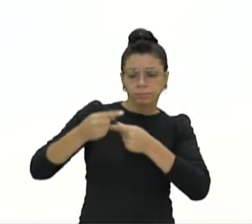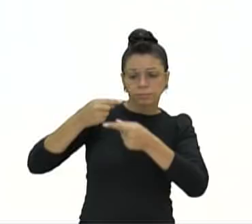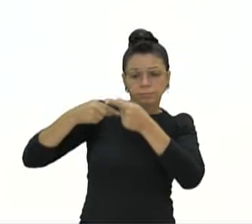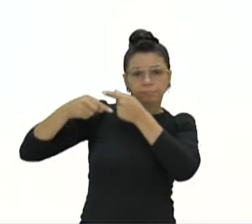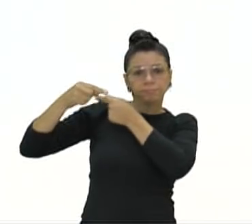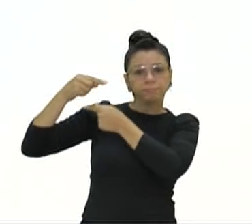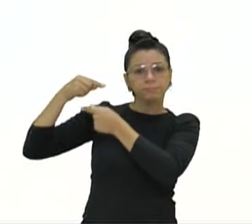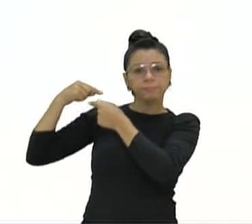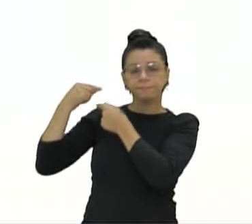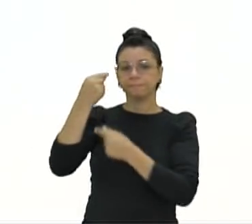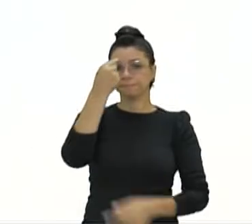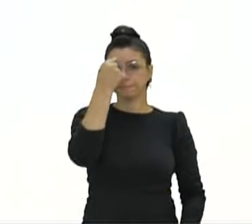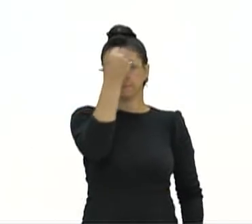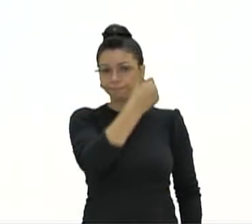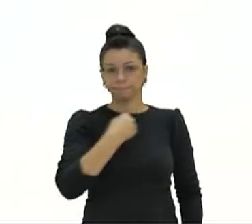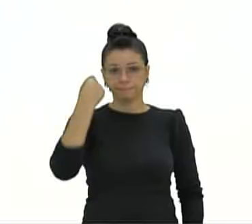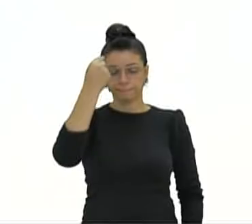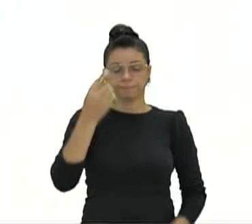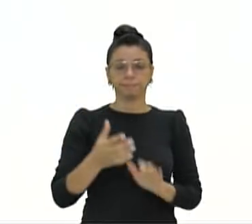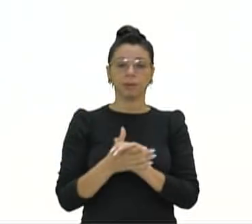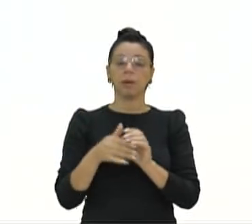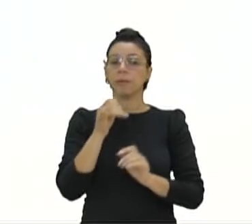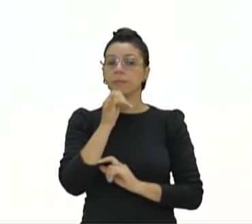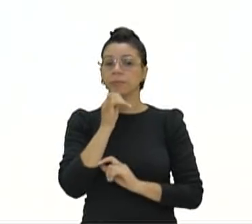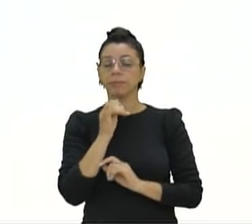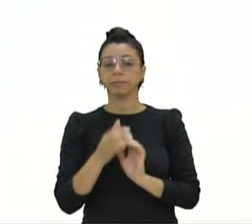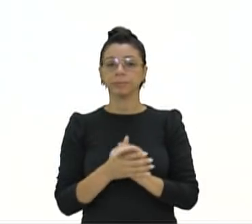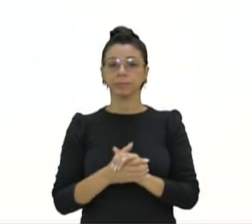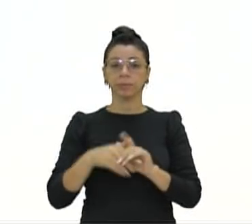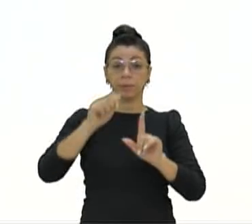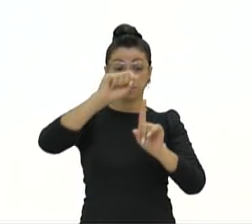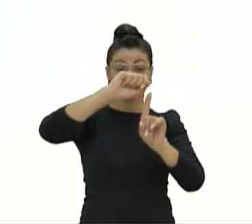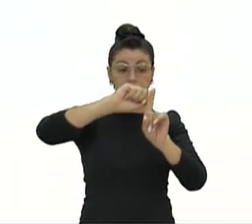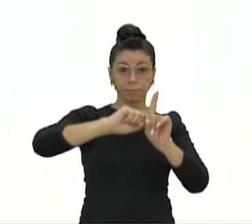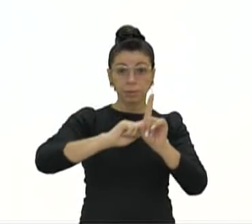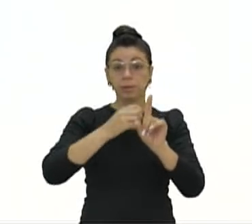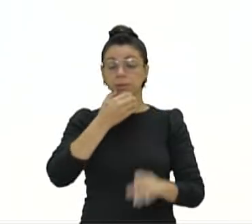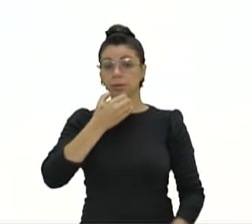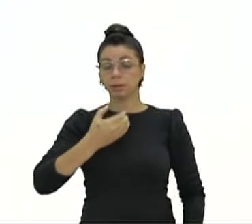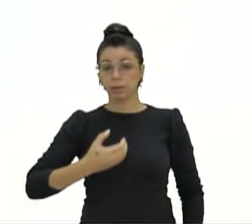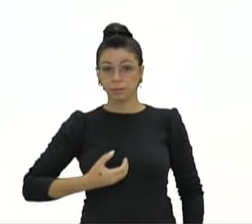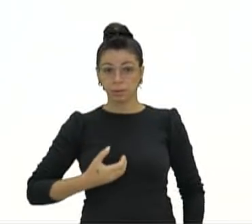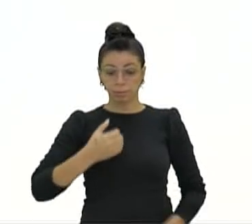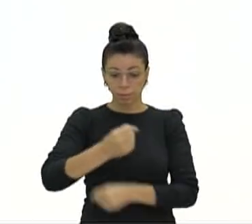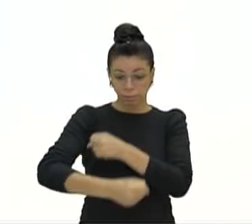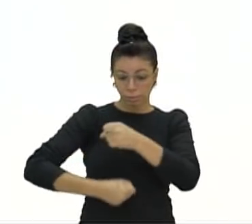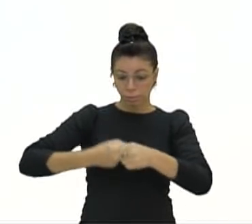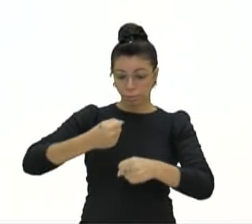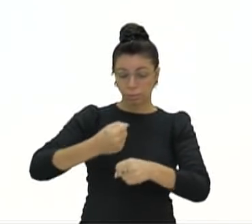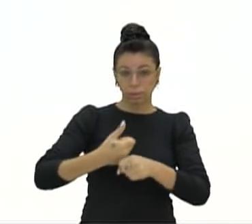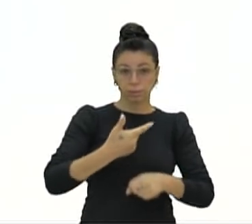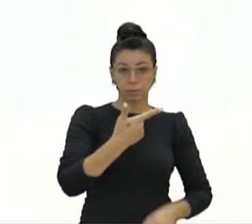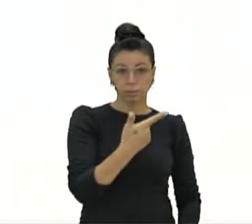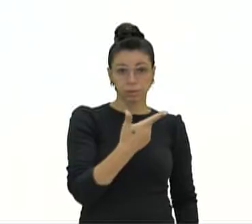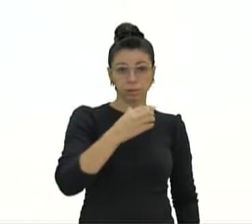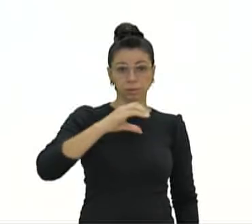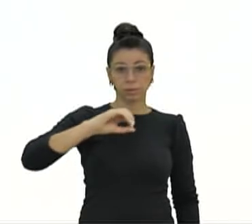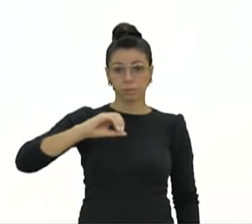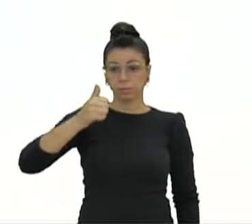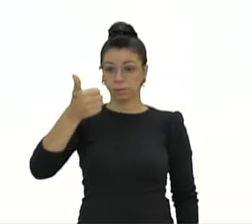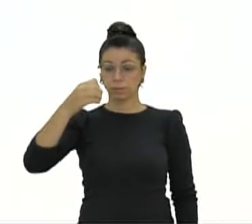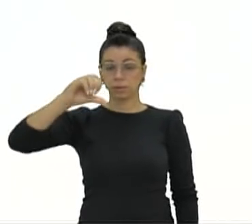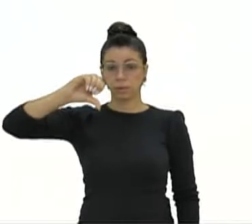aí. Dezembro de 2019, quando tudo ainda parecia normal para nós. Mas lá na